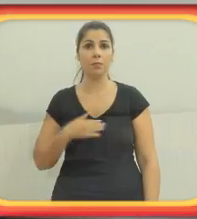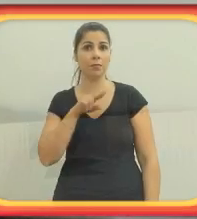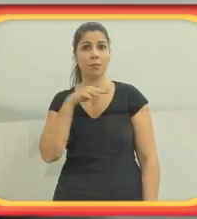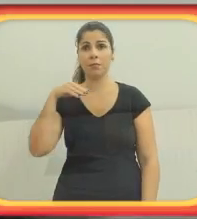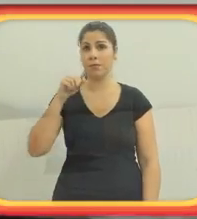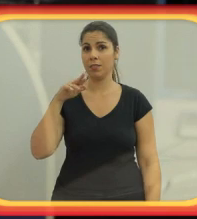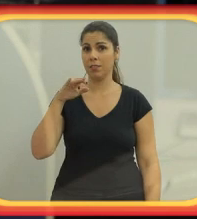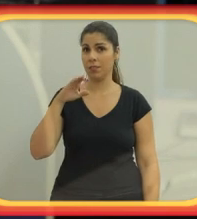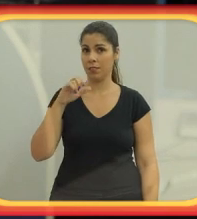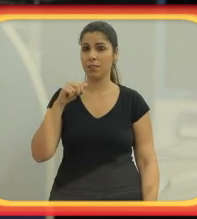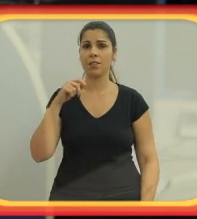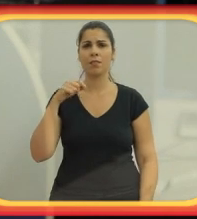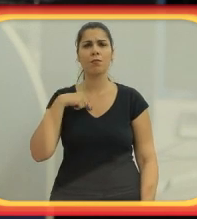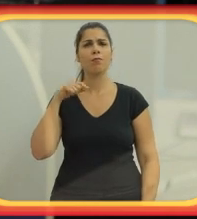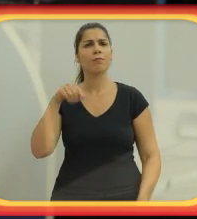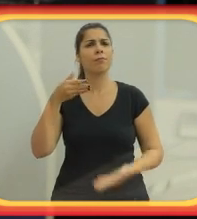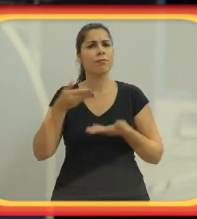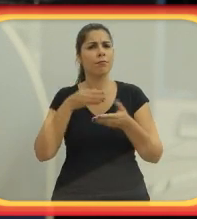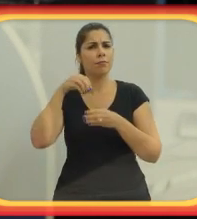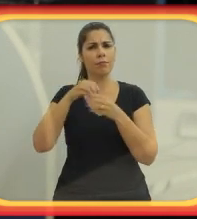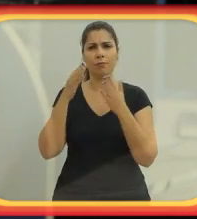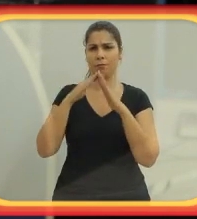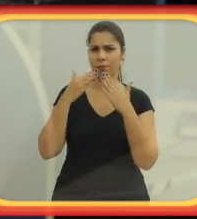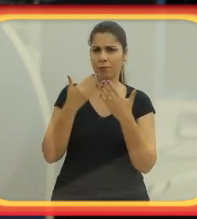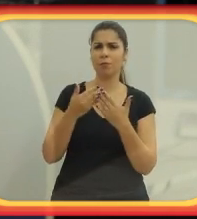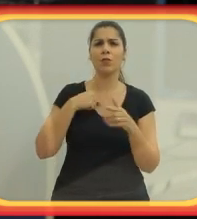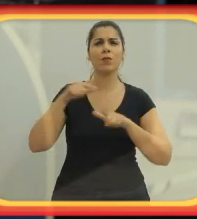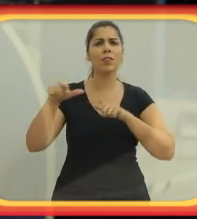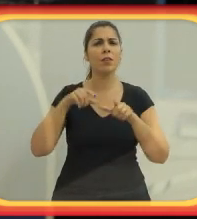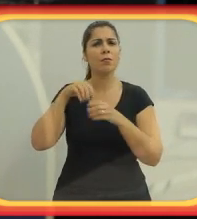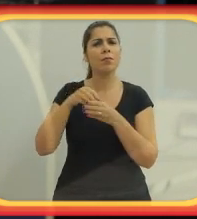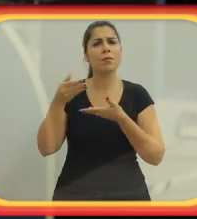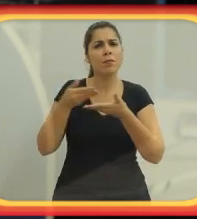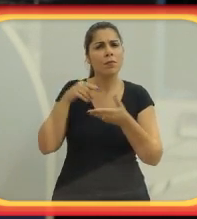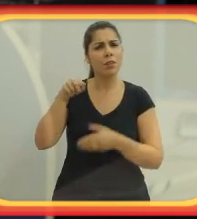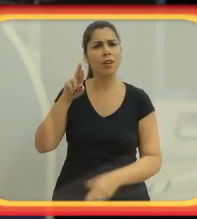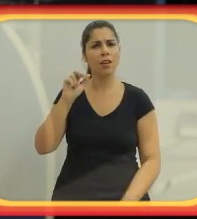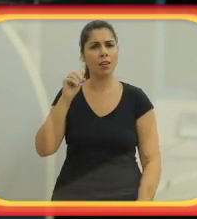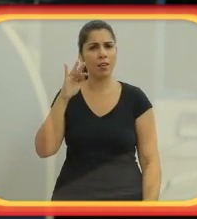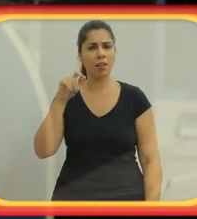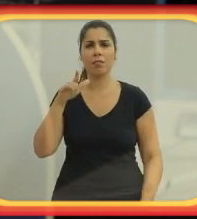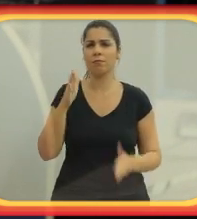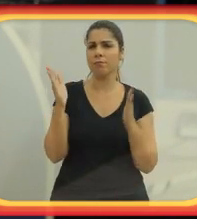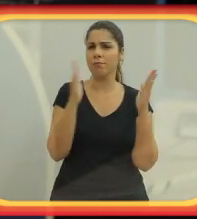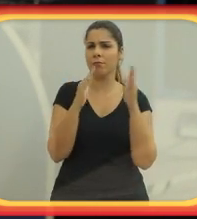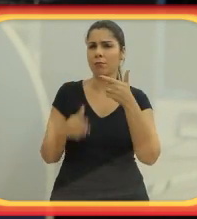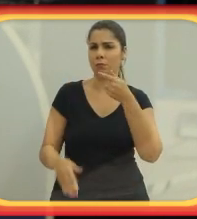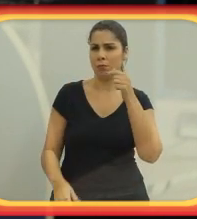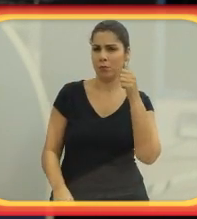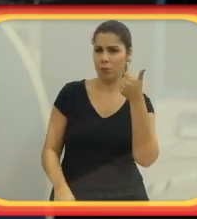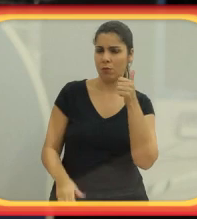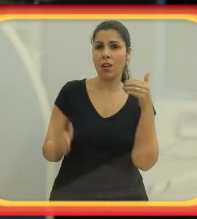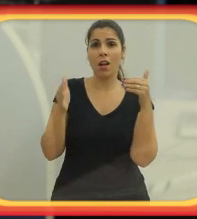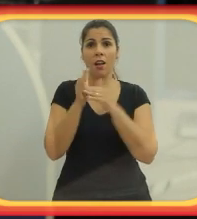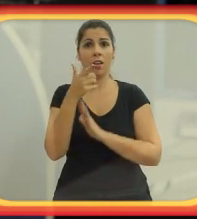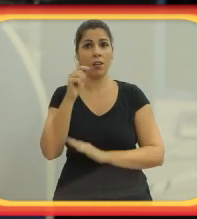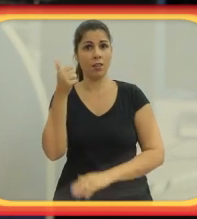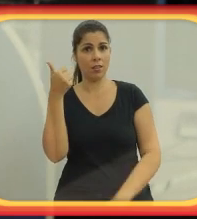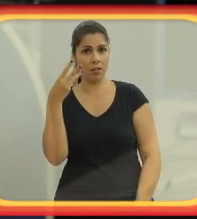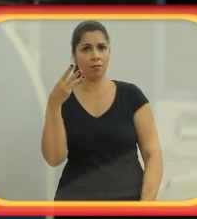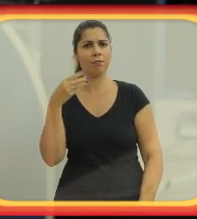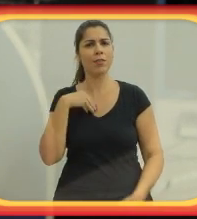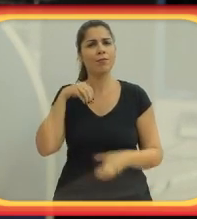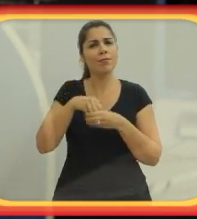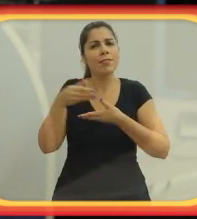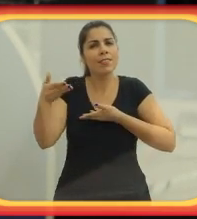Meu nome é Márcia Pimenta, sou mediadora escolar. Eu fiz trabalho de mediação com a Rafaela entre 2011